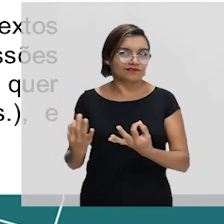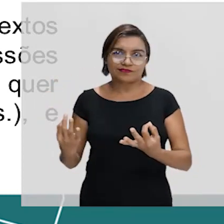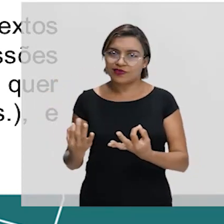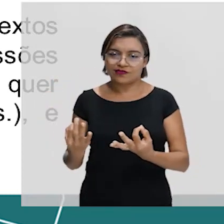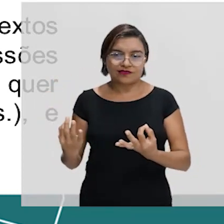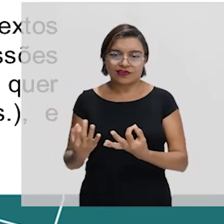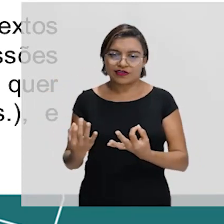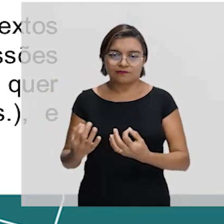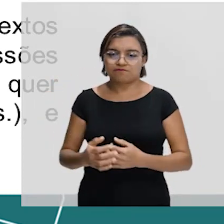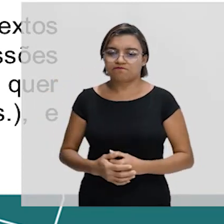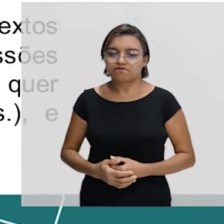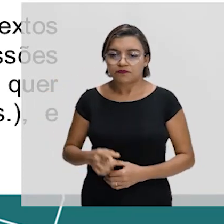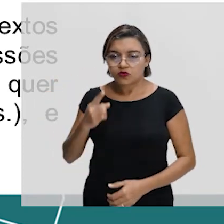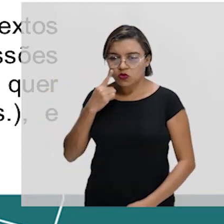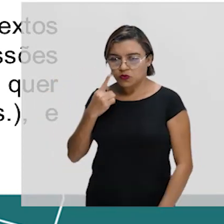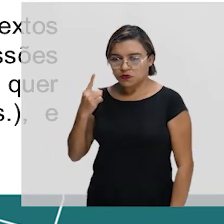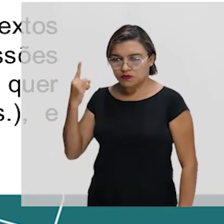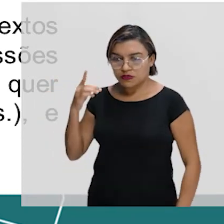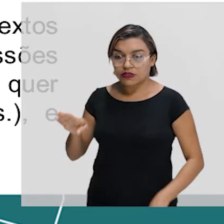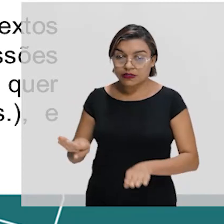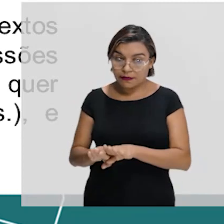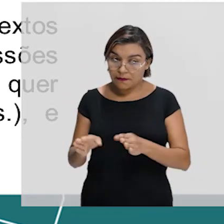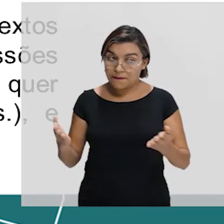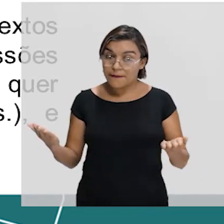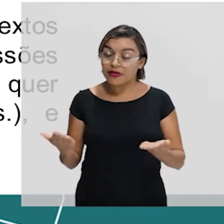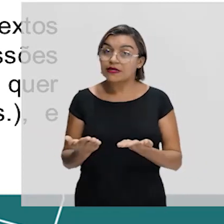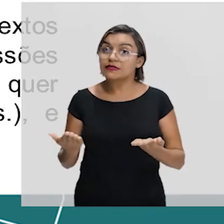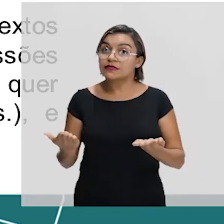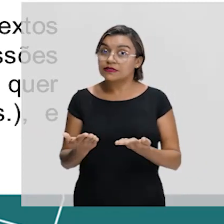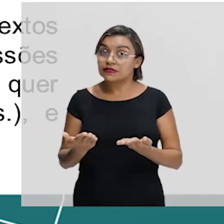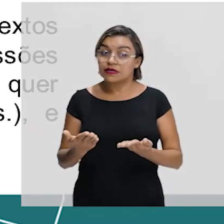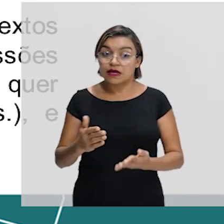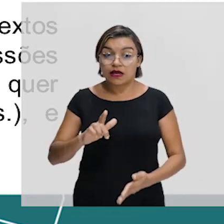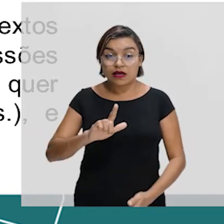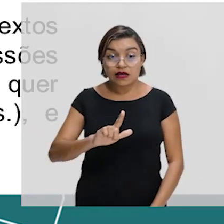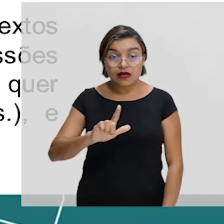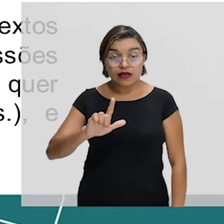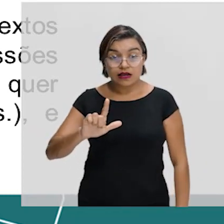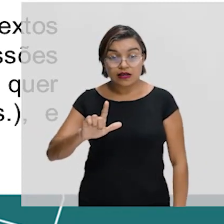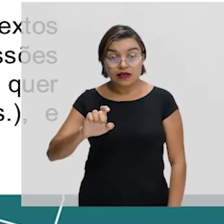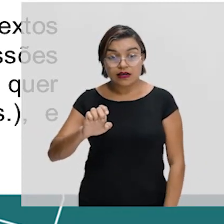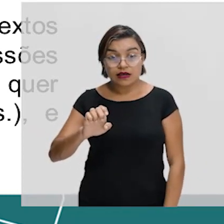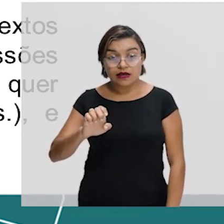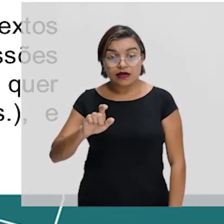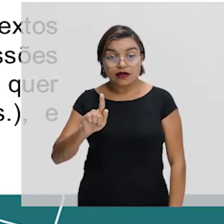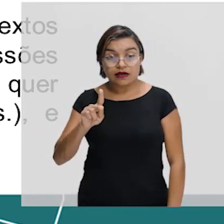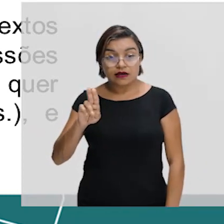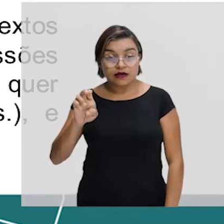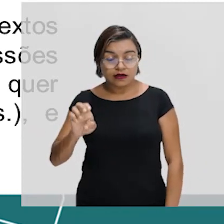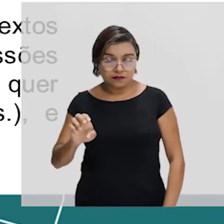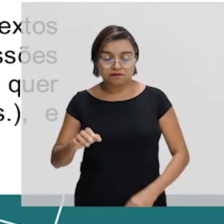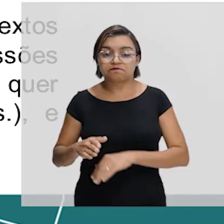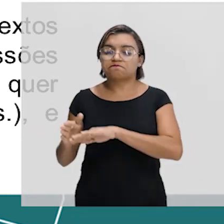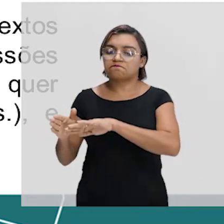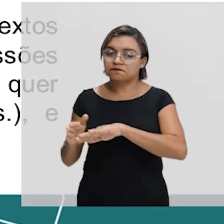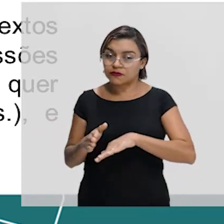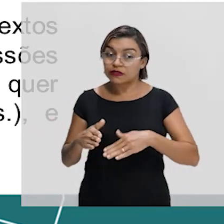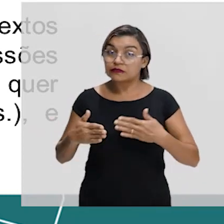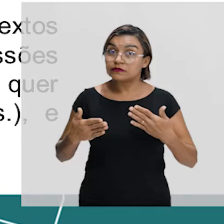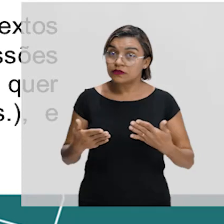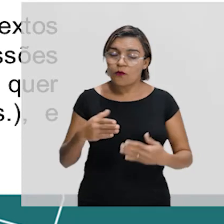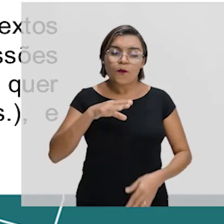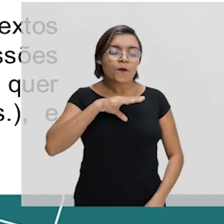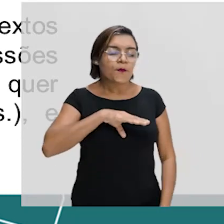ou llegasse, e pelo presente llegue, certo? Então, assim como algumas coisas na